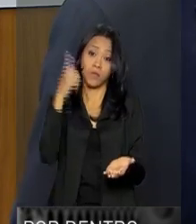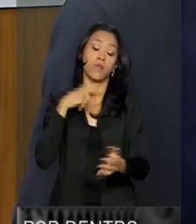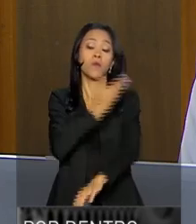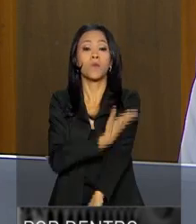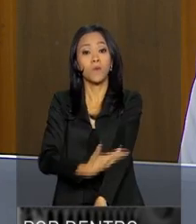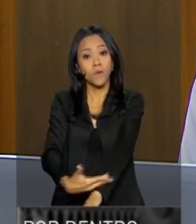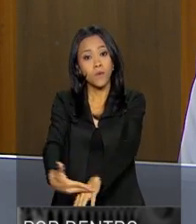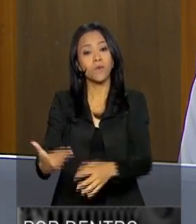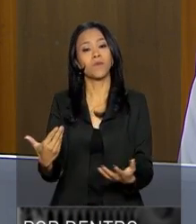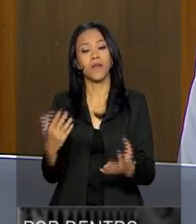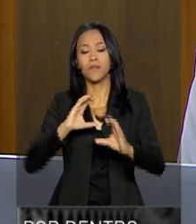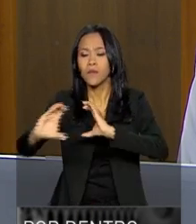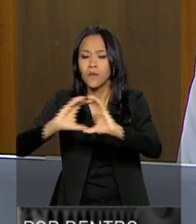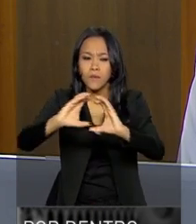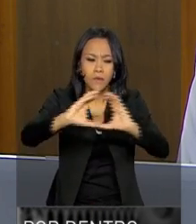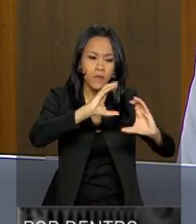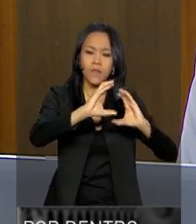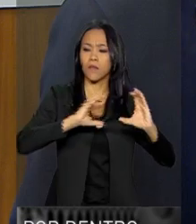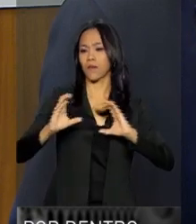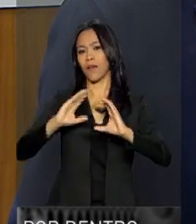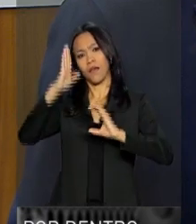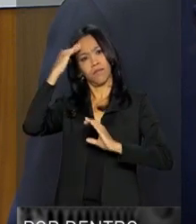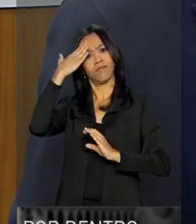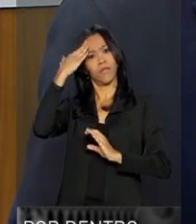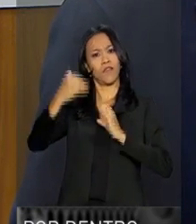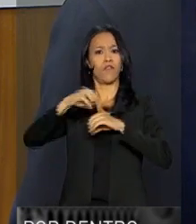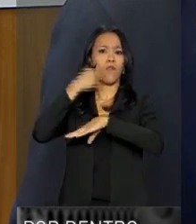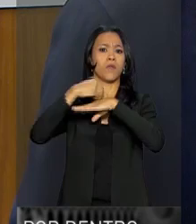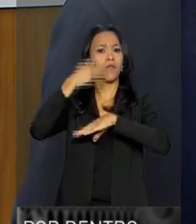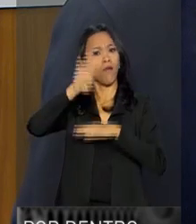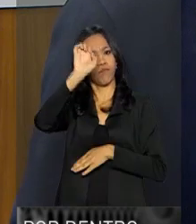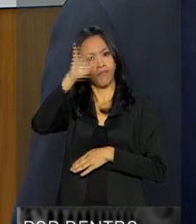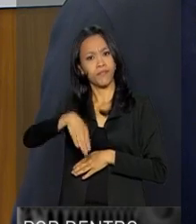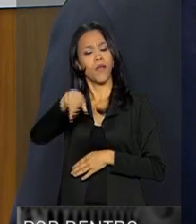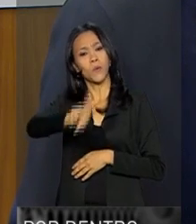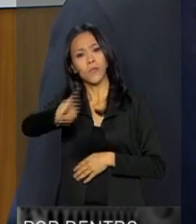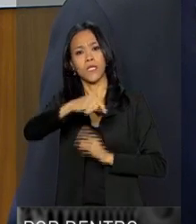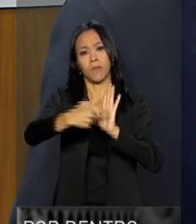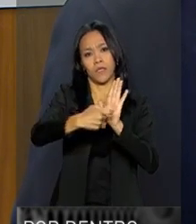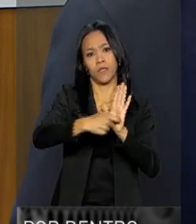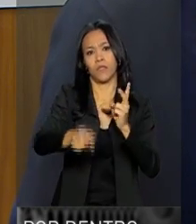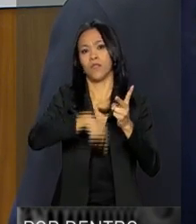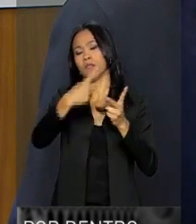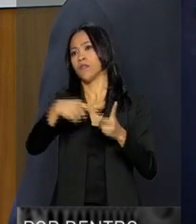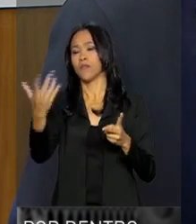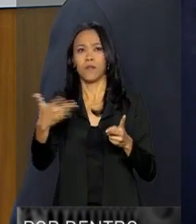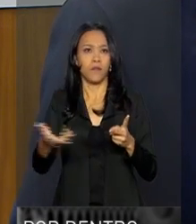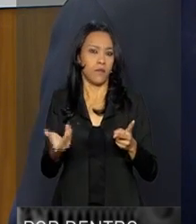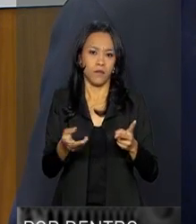se comunicar e obter serviço que é o meio digital através dos aplicativos na internet nos